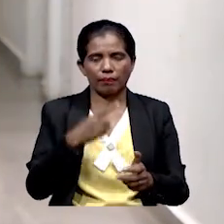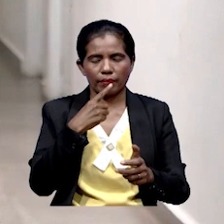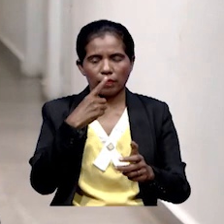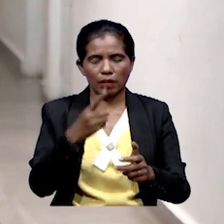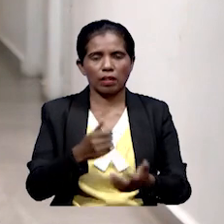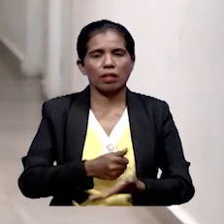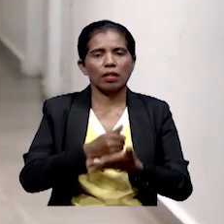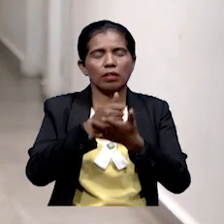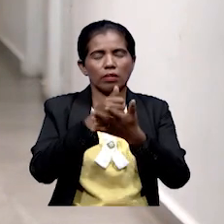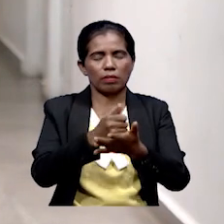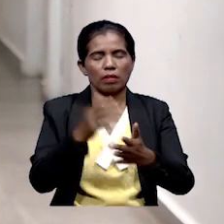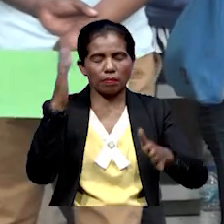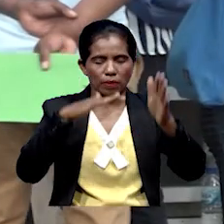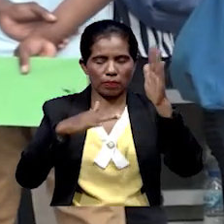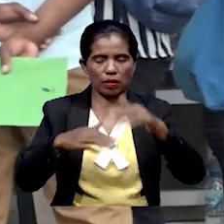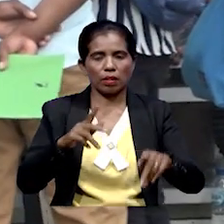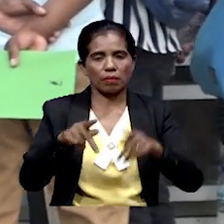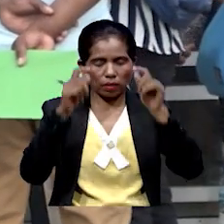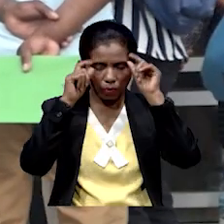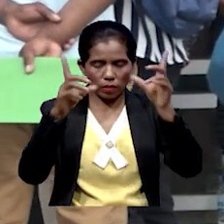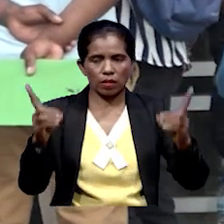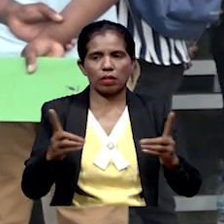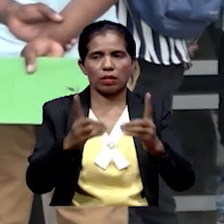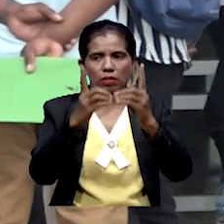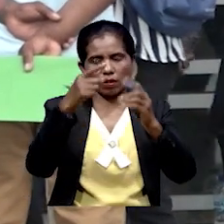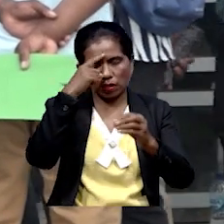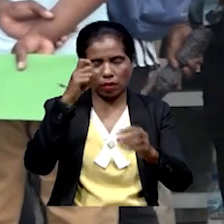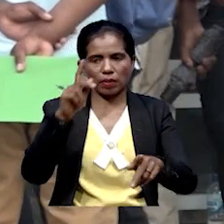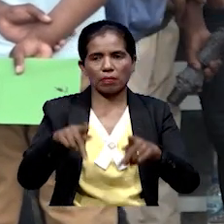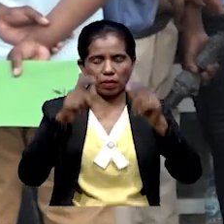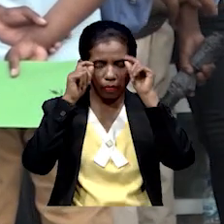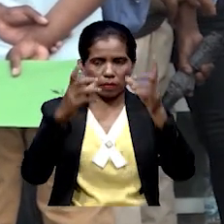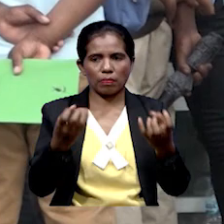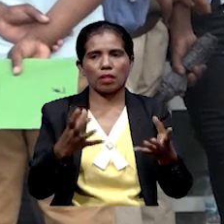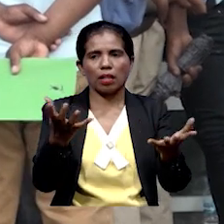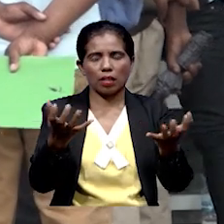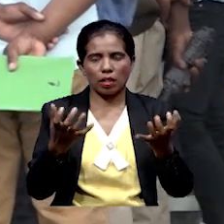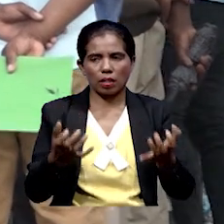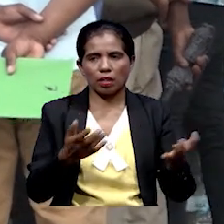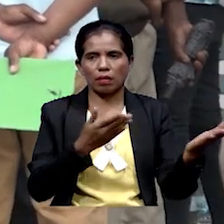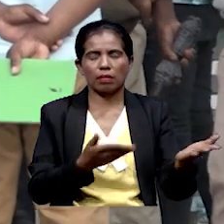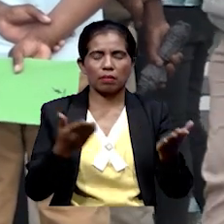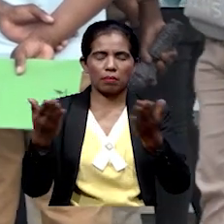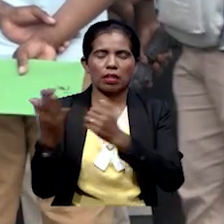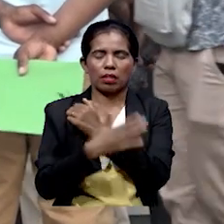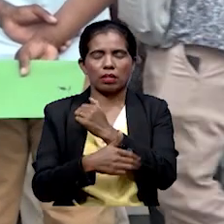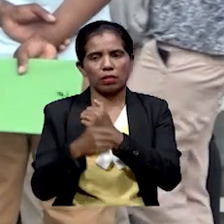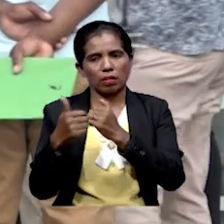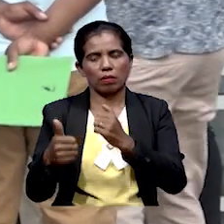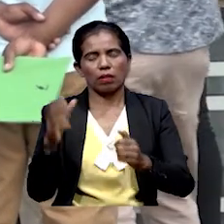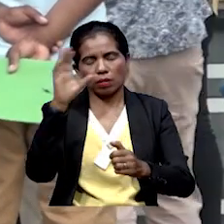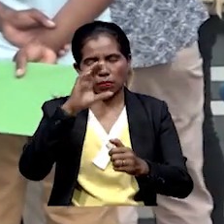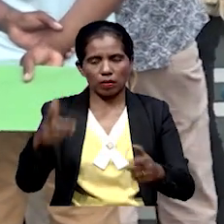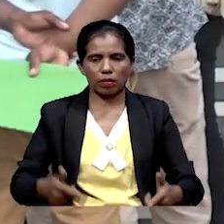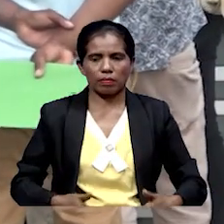se ajuda a resolver problema na Timor-Oeste se enfrenta, tamba Timor-Oeste Barak Makakarak imigra para a Europa, a Tubuca Moris.